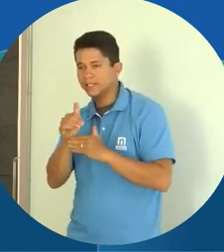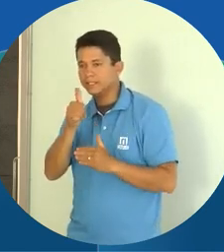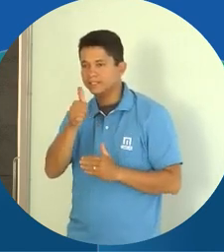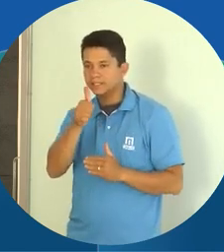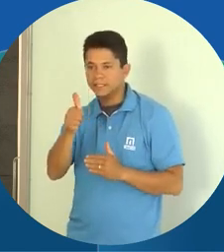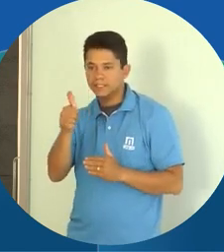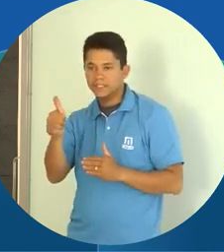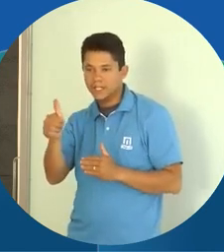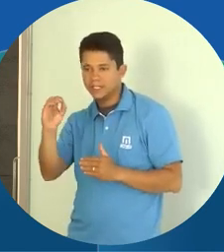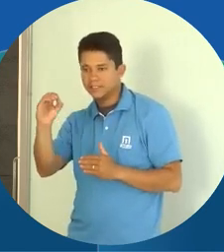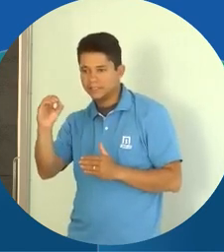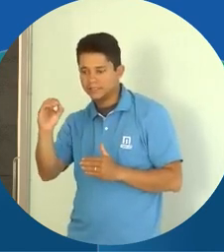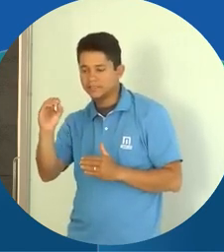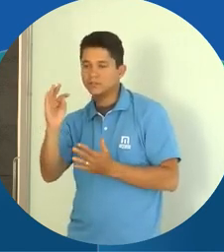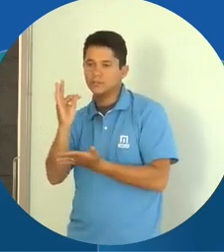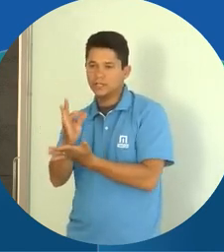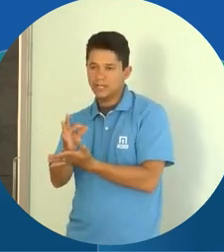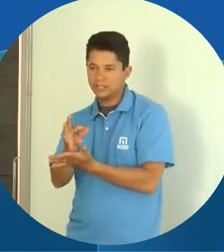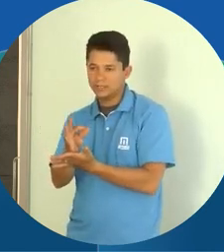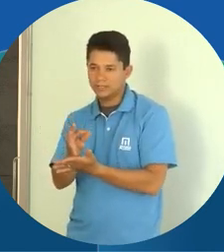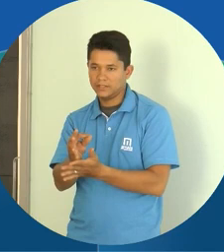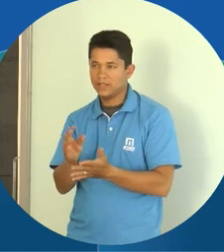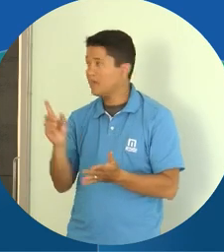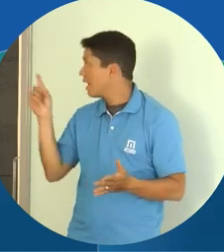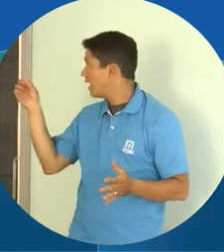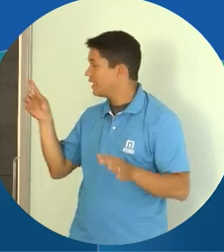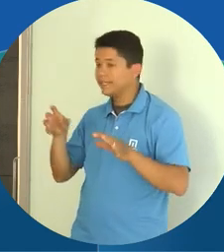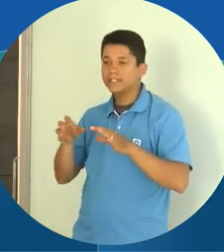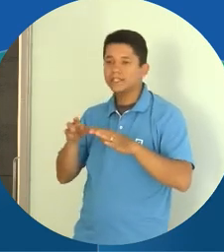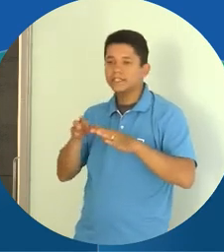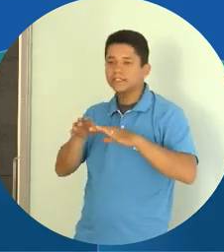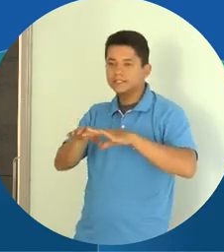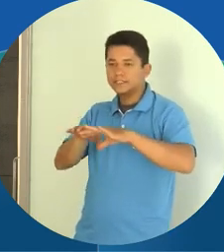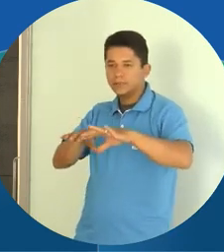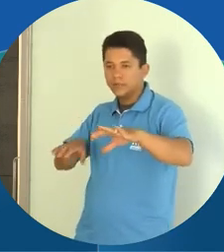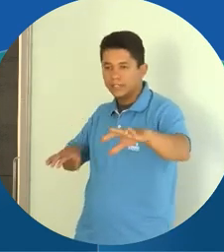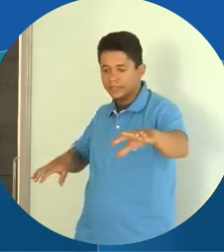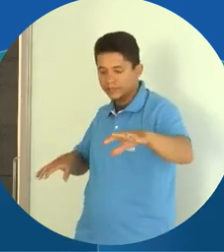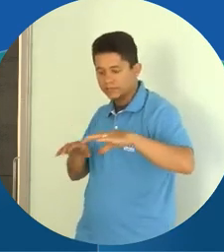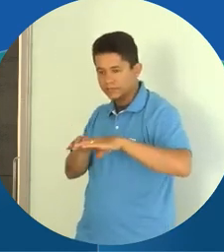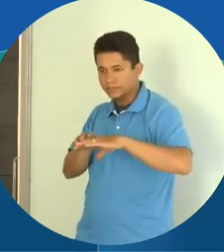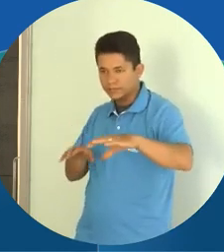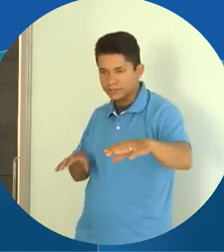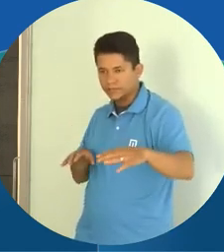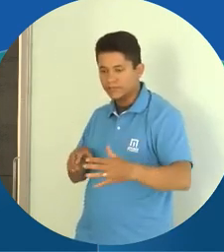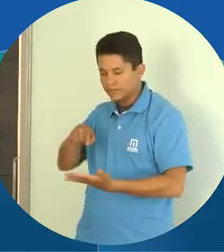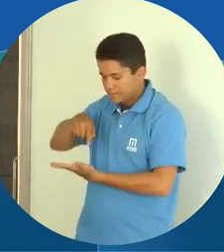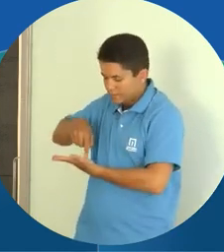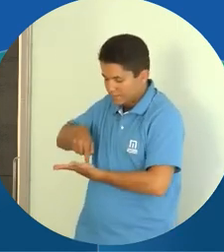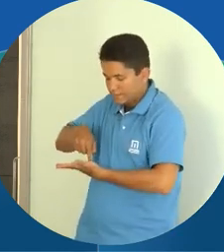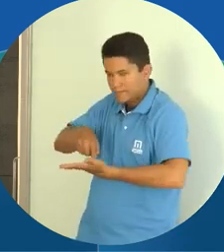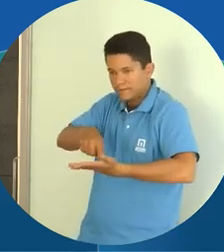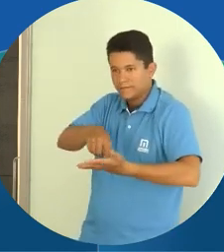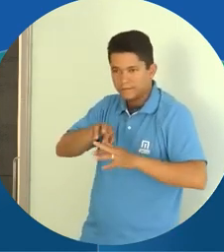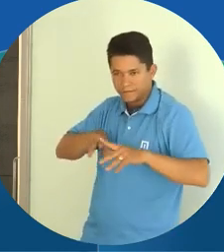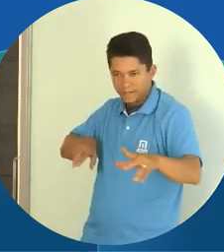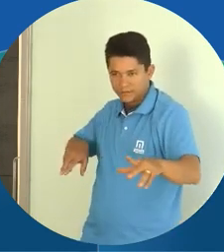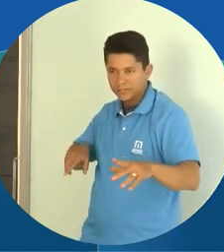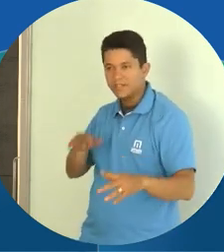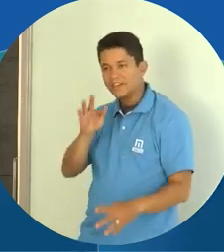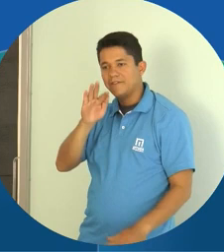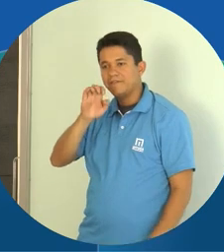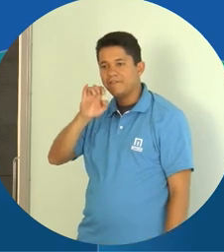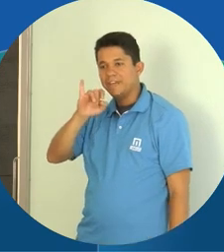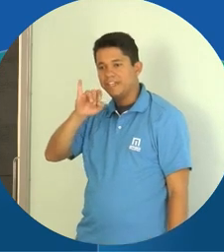caso, ela já é distribuída em feixes, né? Existe todo um sistema que a gente chama